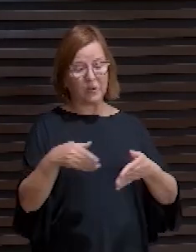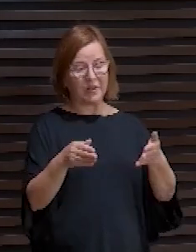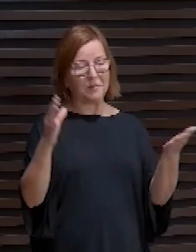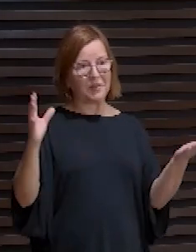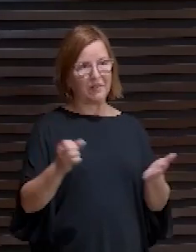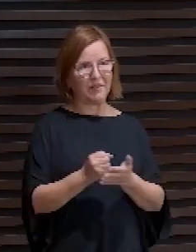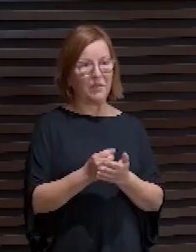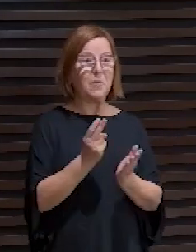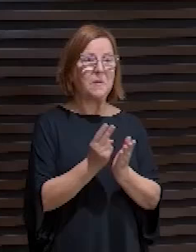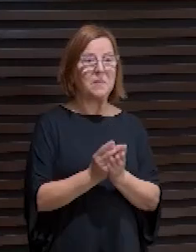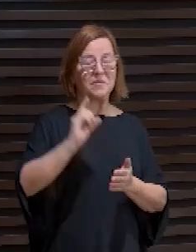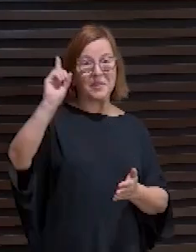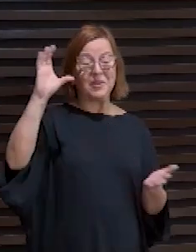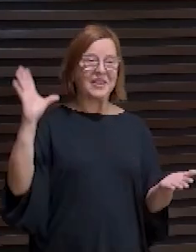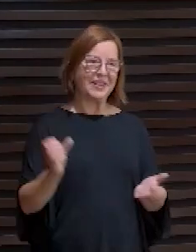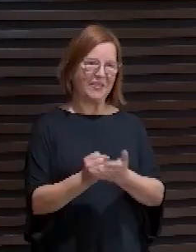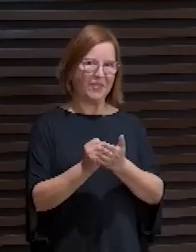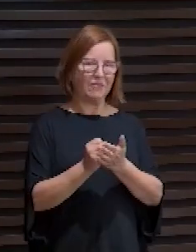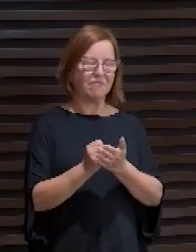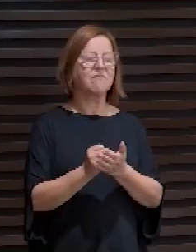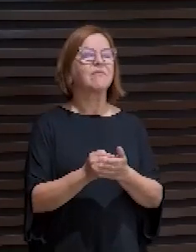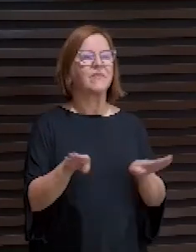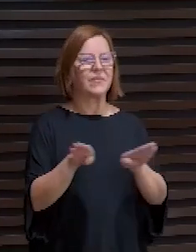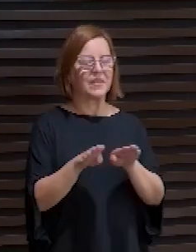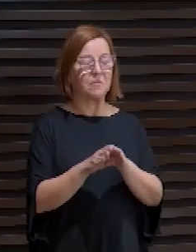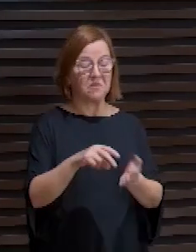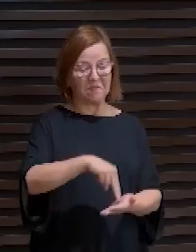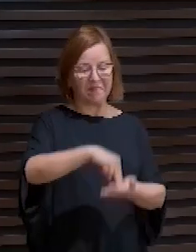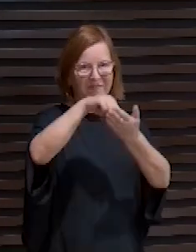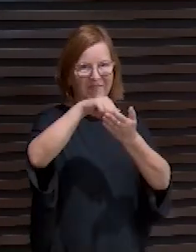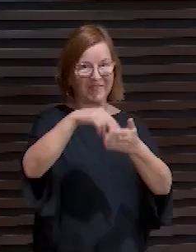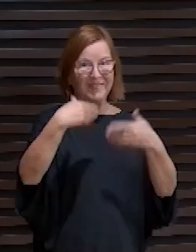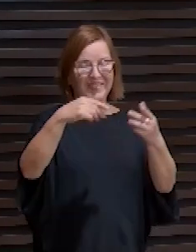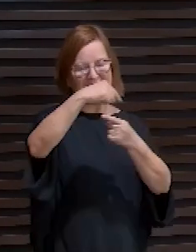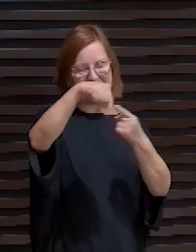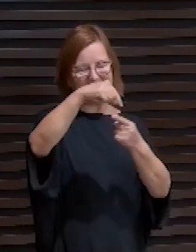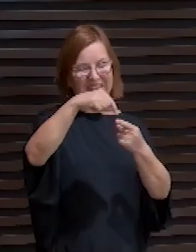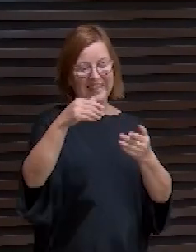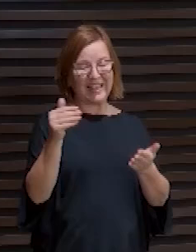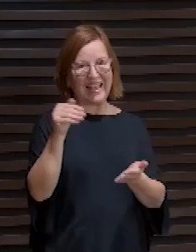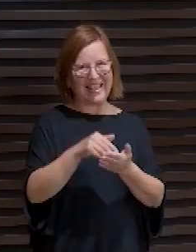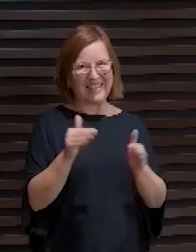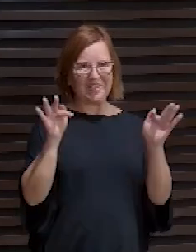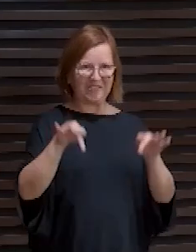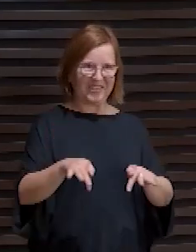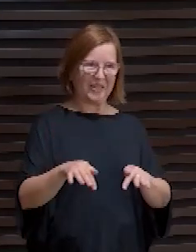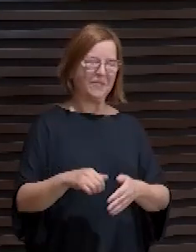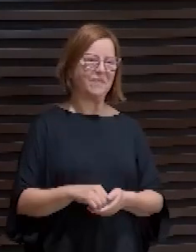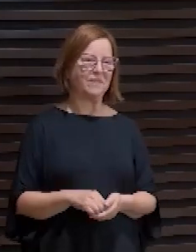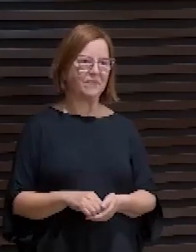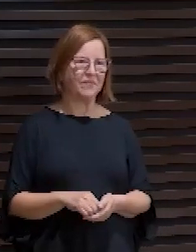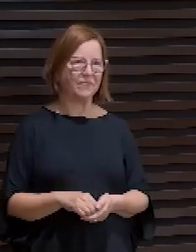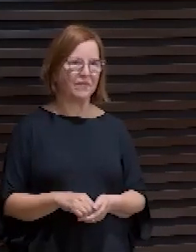os salvou, os sustentará e os santificará até o fim. A